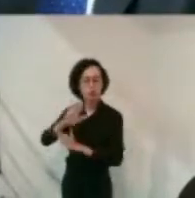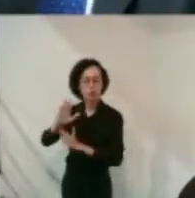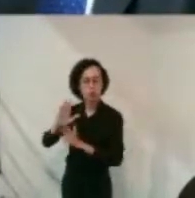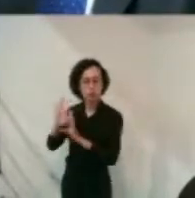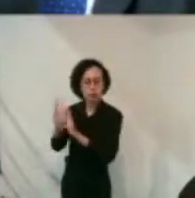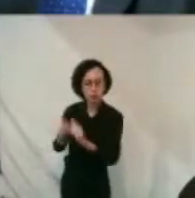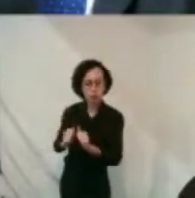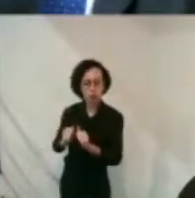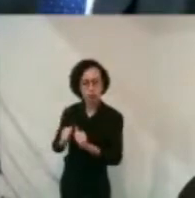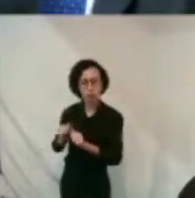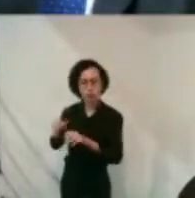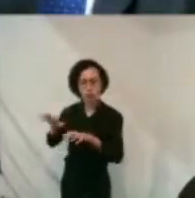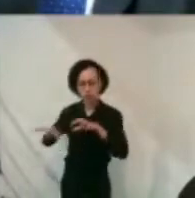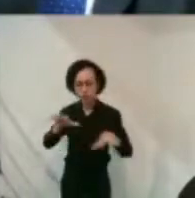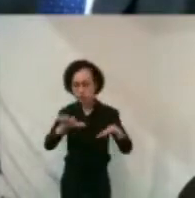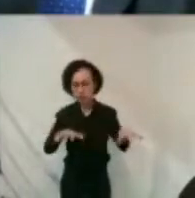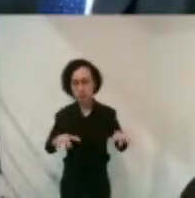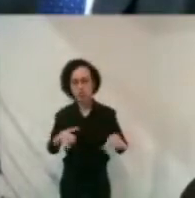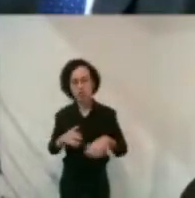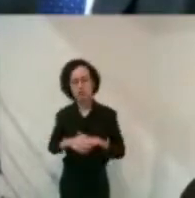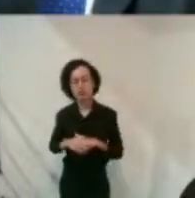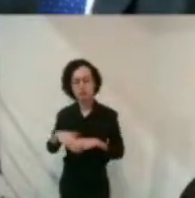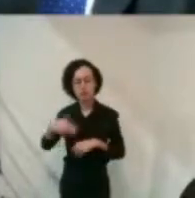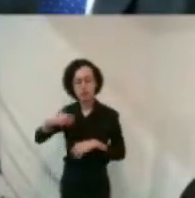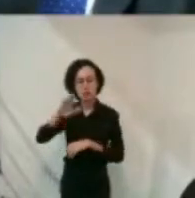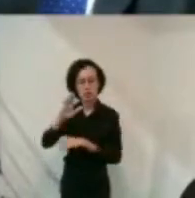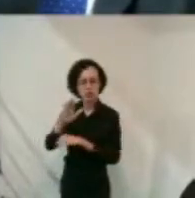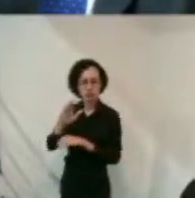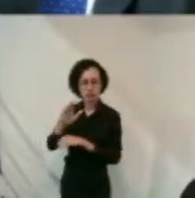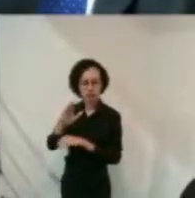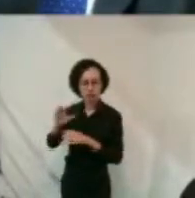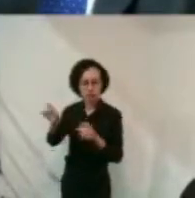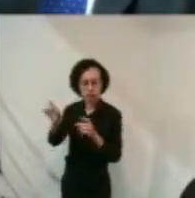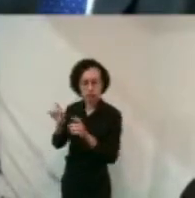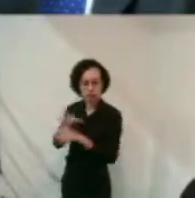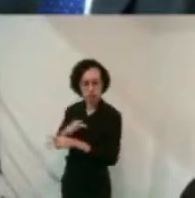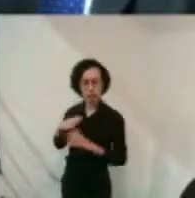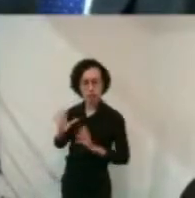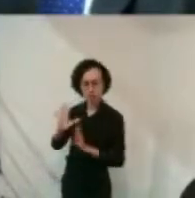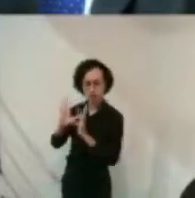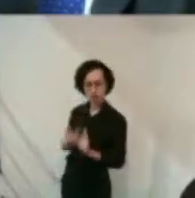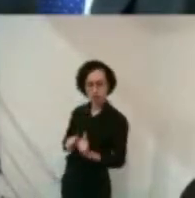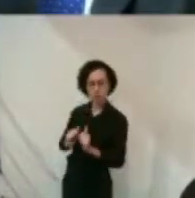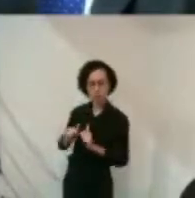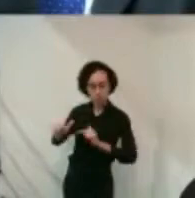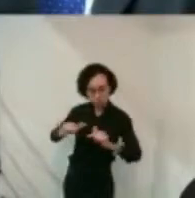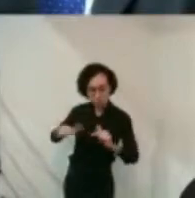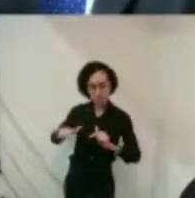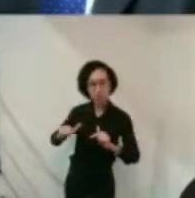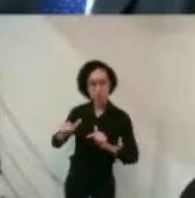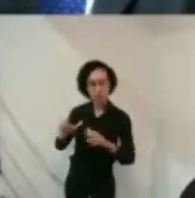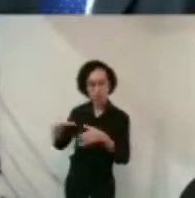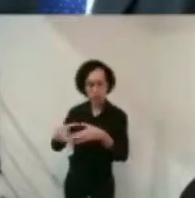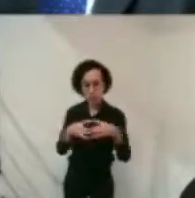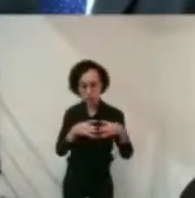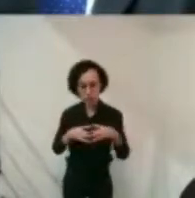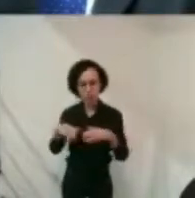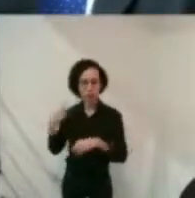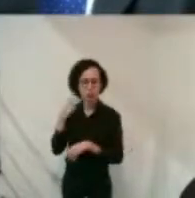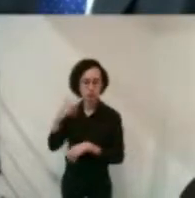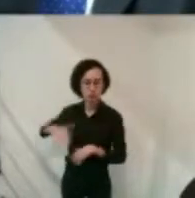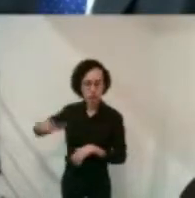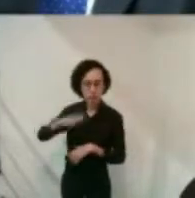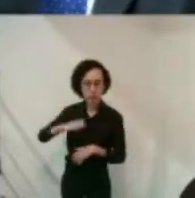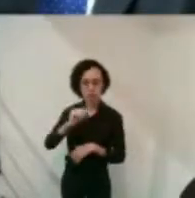do estado de Pernambuco estão sendo encerradas graças a esse trabalho de equipe da Procuradoria-Geral, do